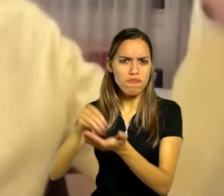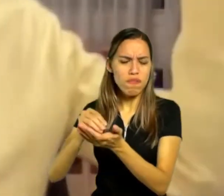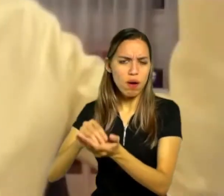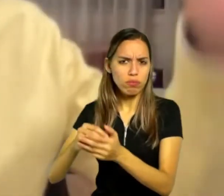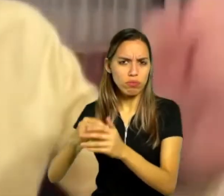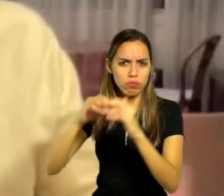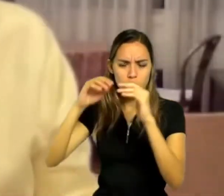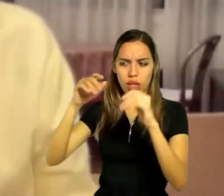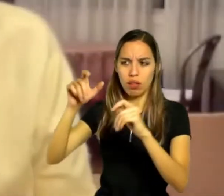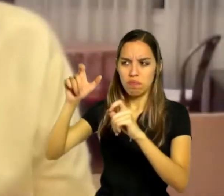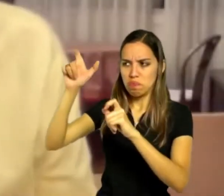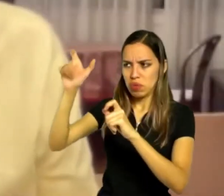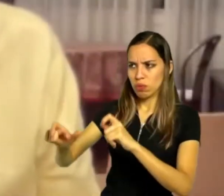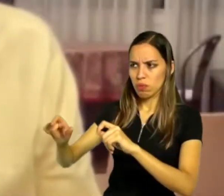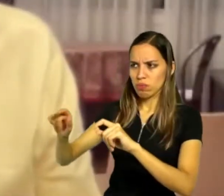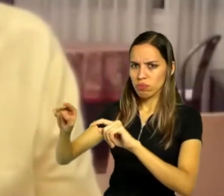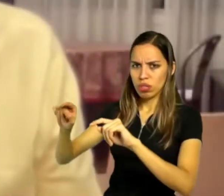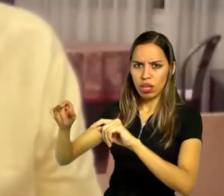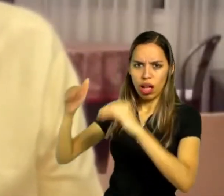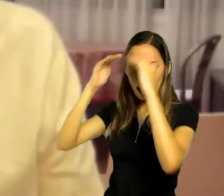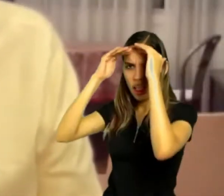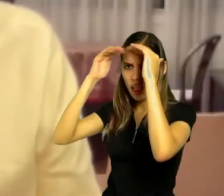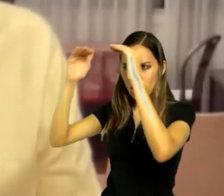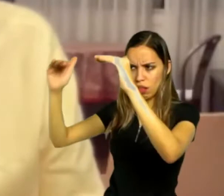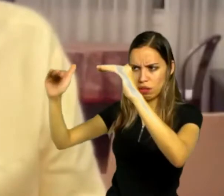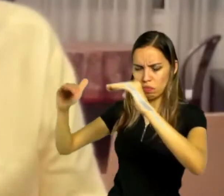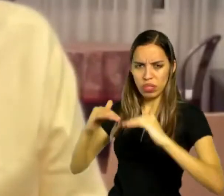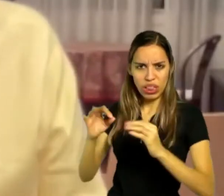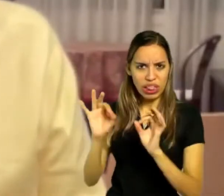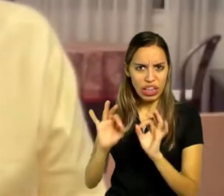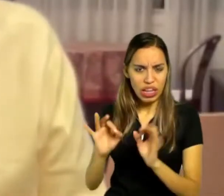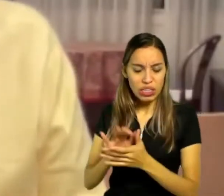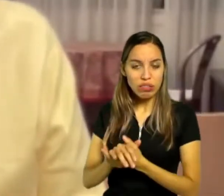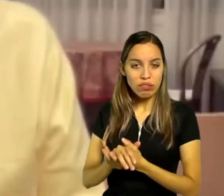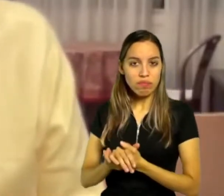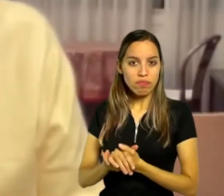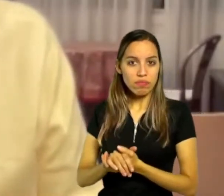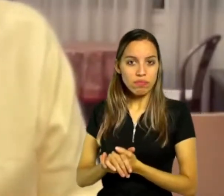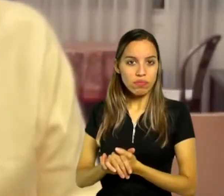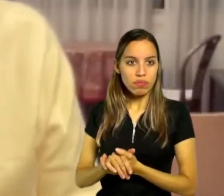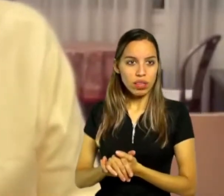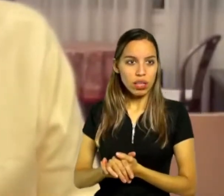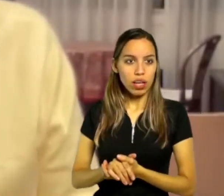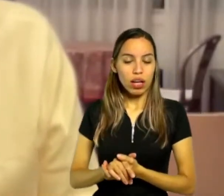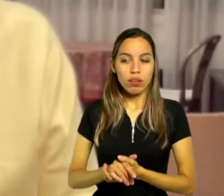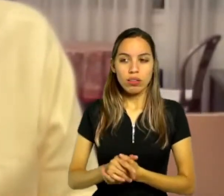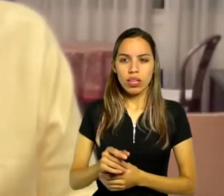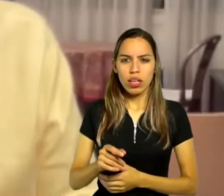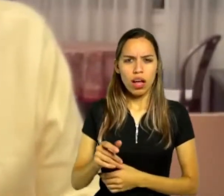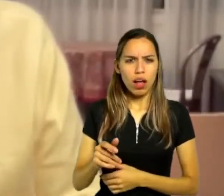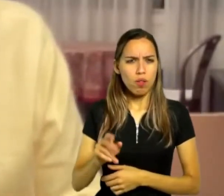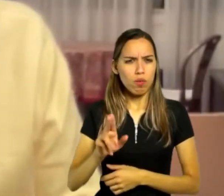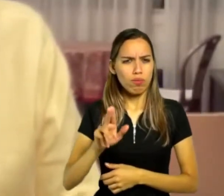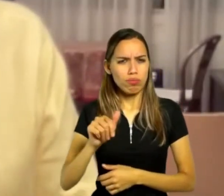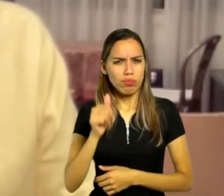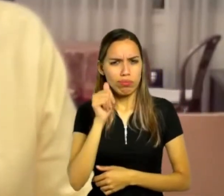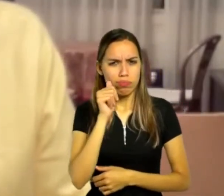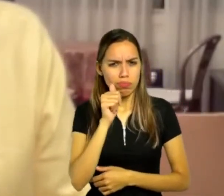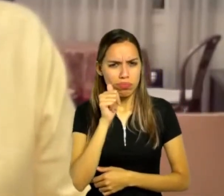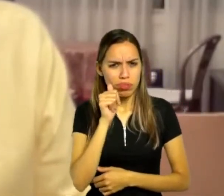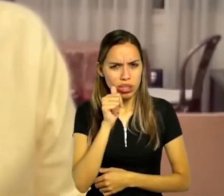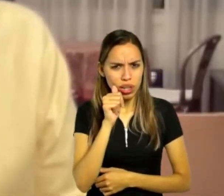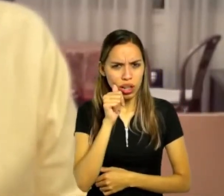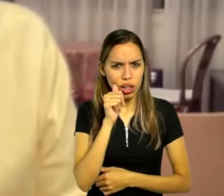mulher que levantasse a mão, nunca. Fui encontrar a primeira e a única na cadeia. Fazendo